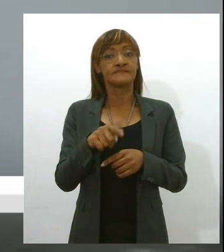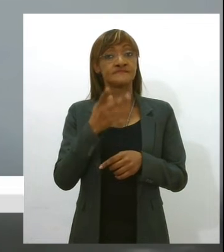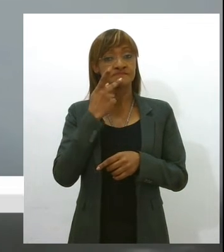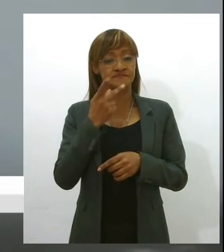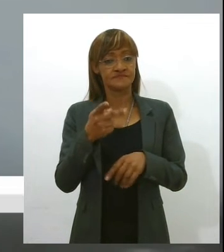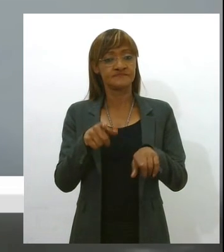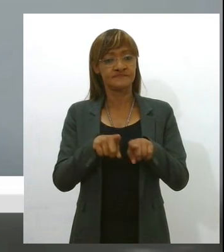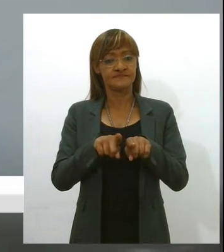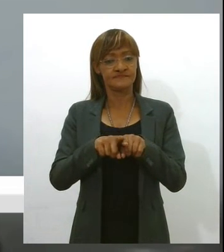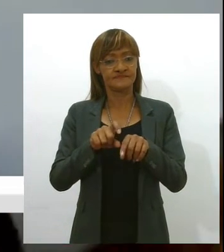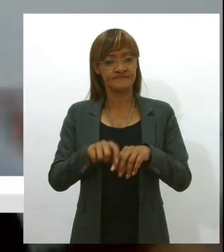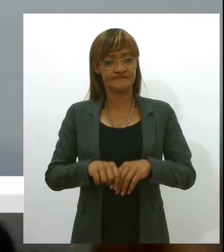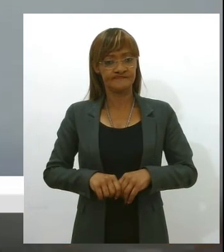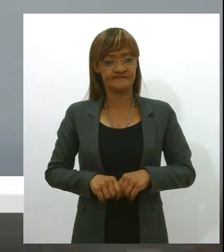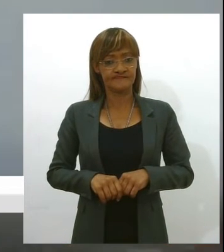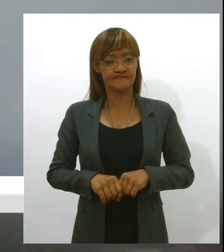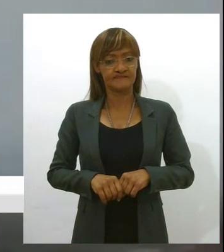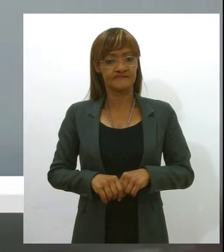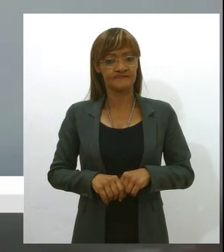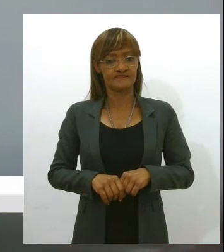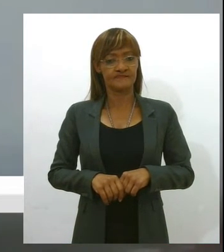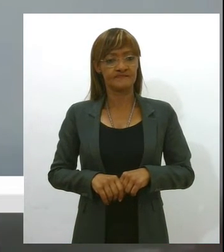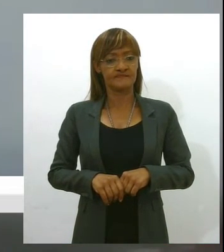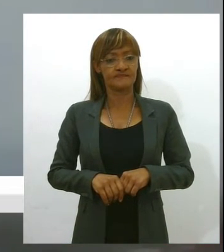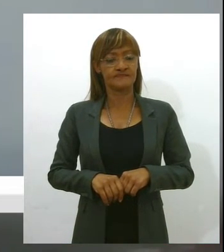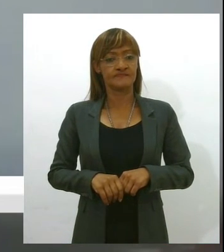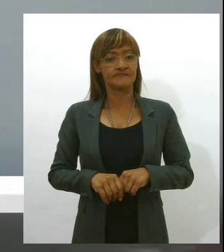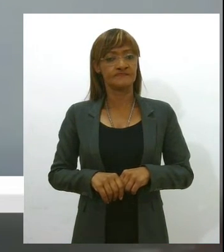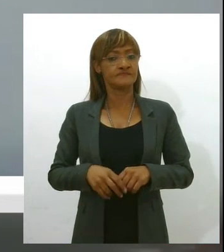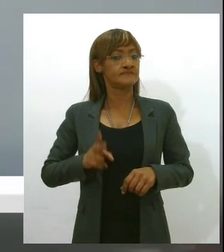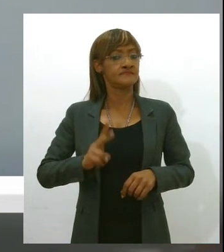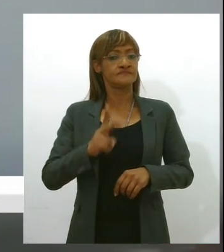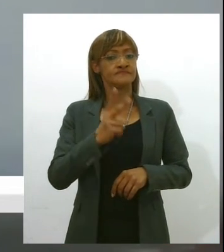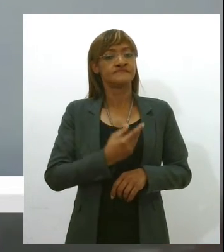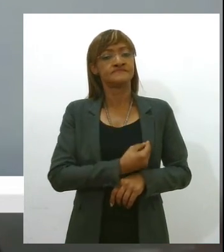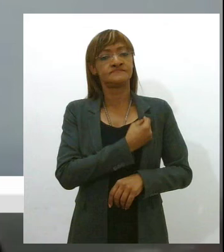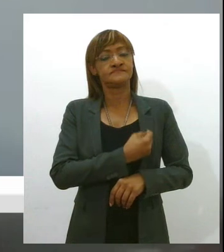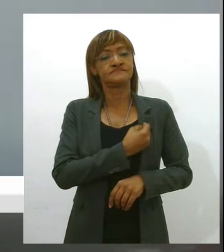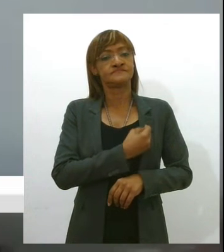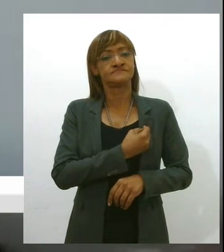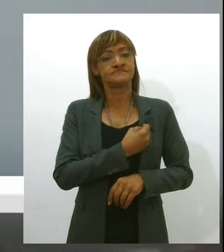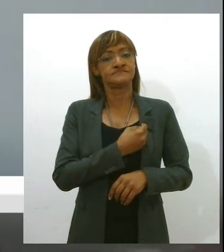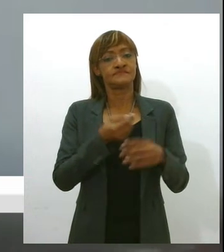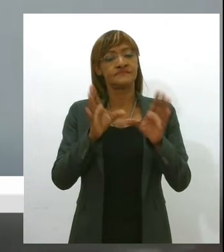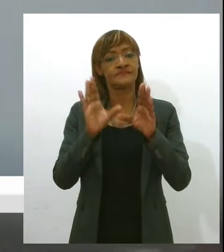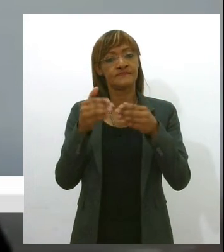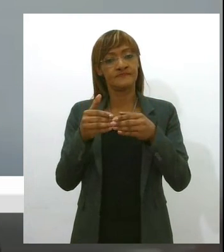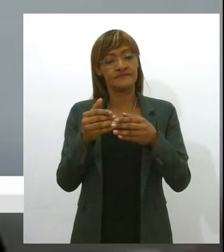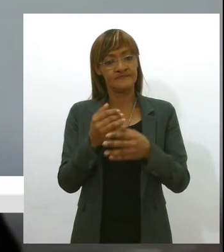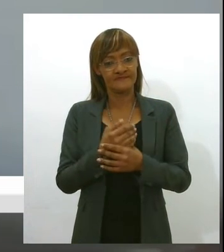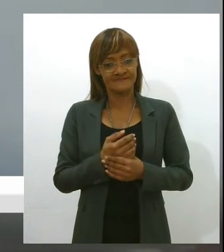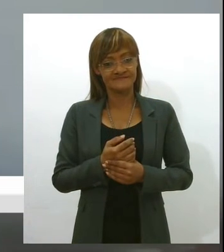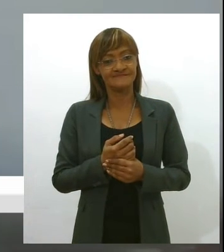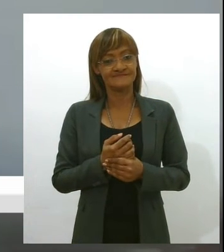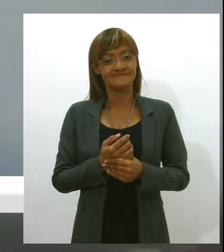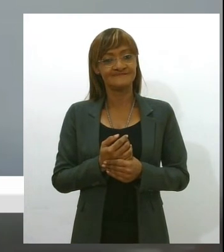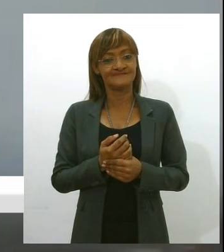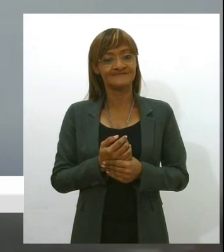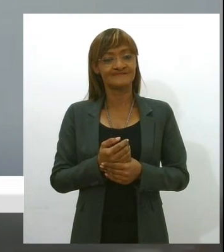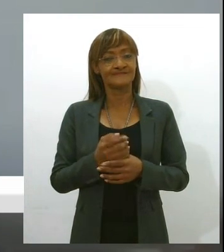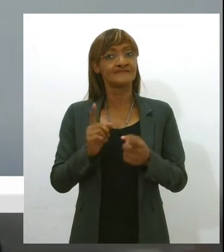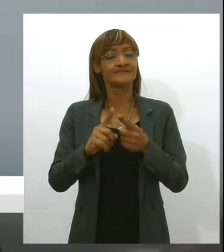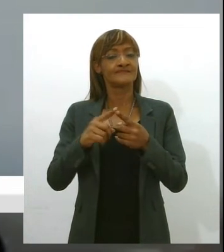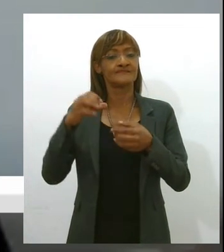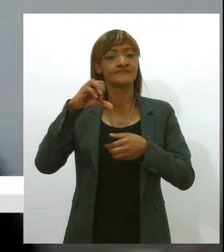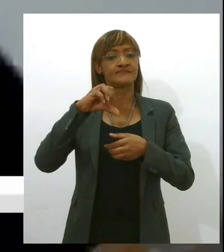A gente é sempre presente isso no punk, está presente. Aí a gente, esses dias eu estava me questionando isso, falei, pô, a